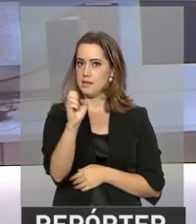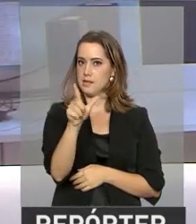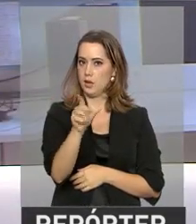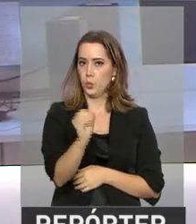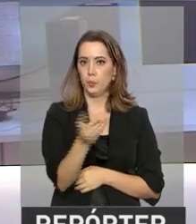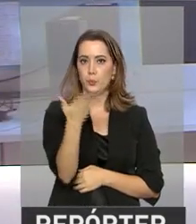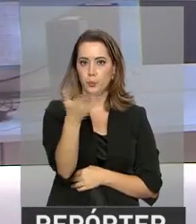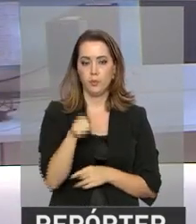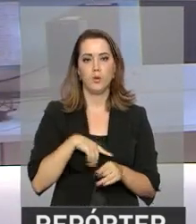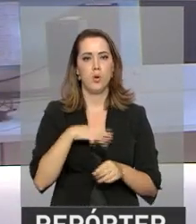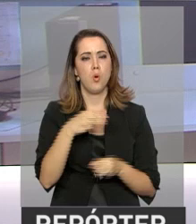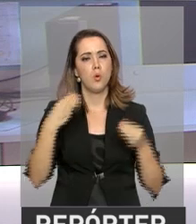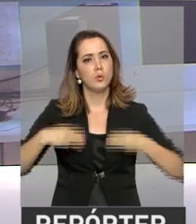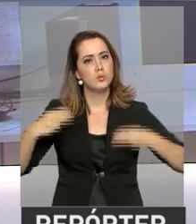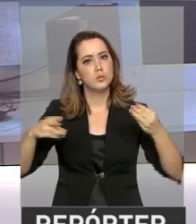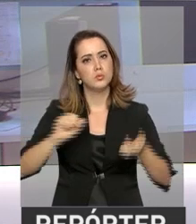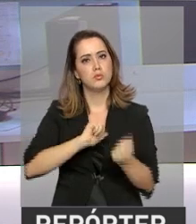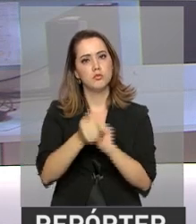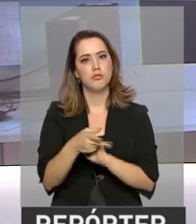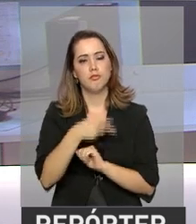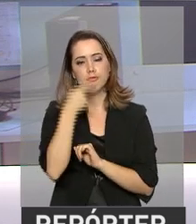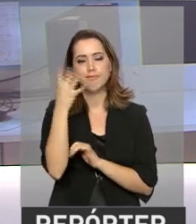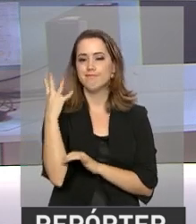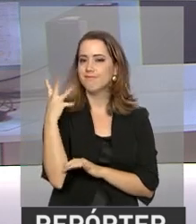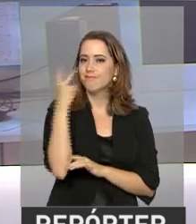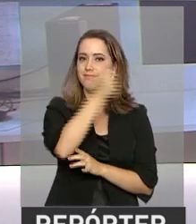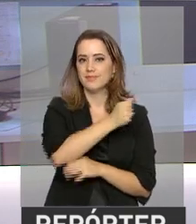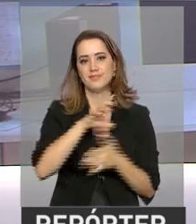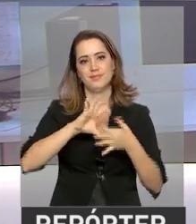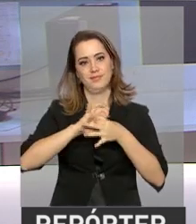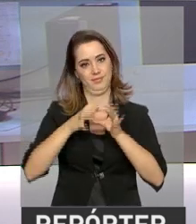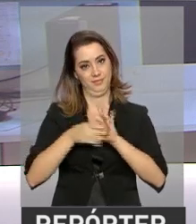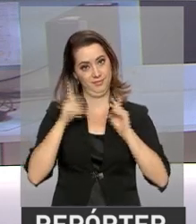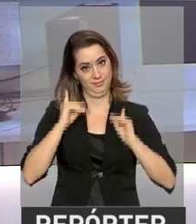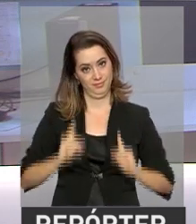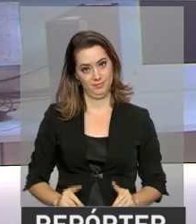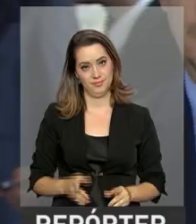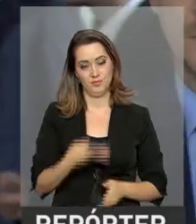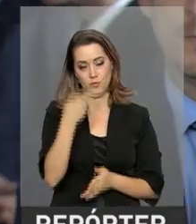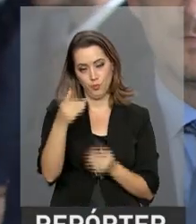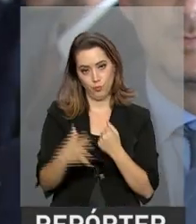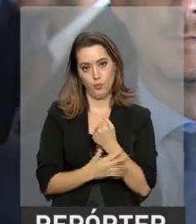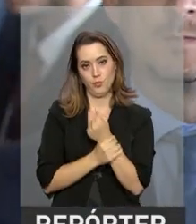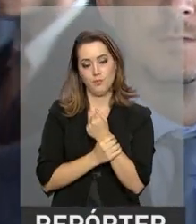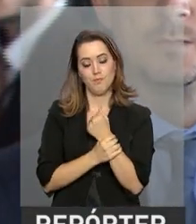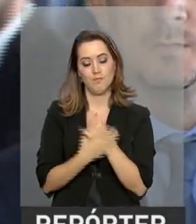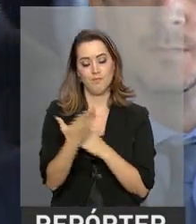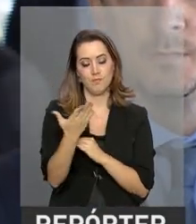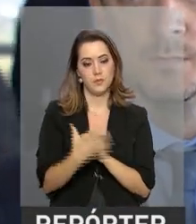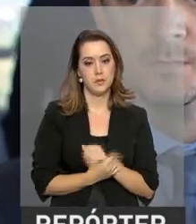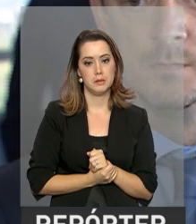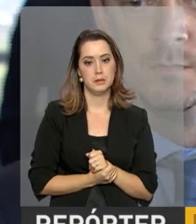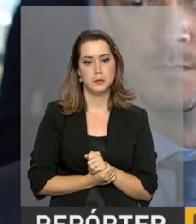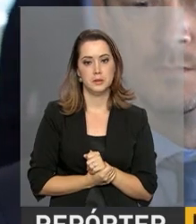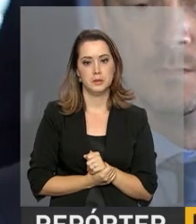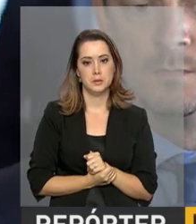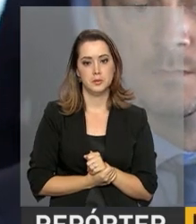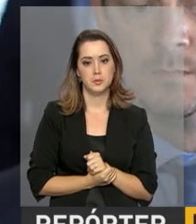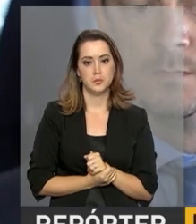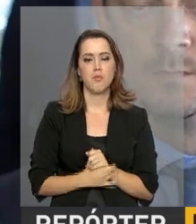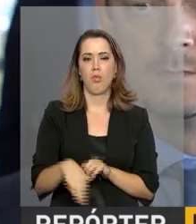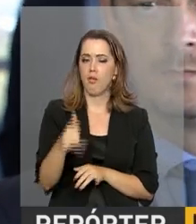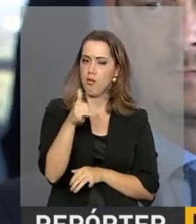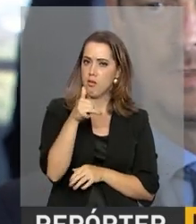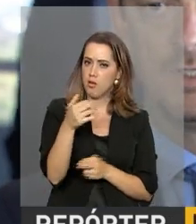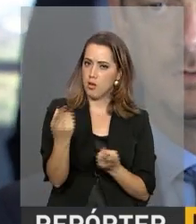Esporte disse que a Paralimpíada será um sucesso e destacou o esquema de segurança. A exemplo do que